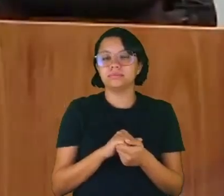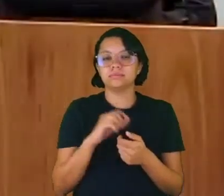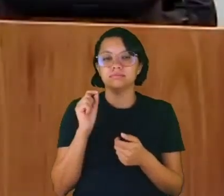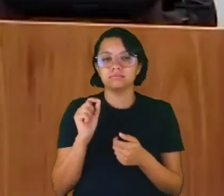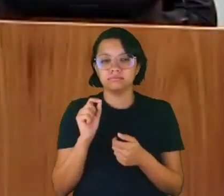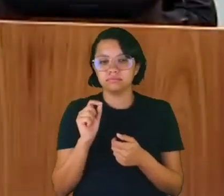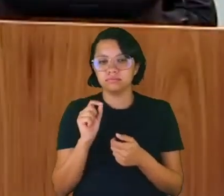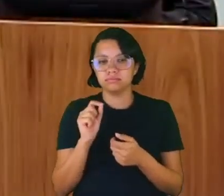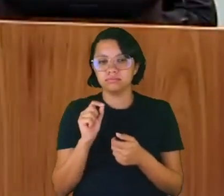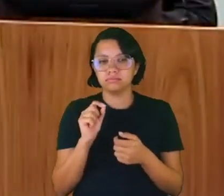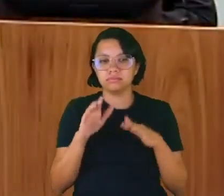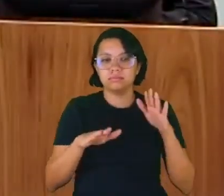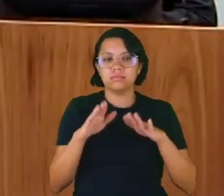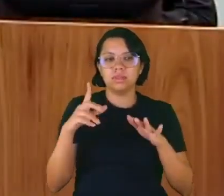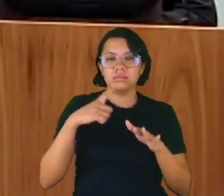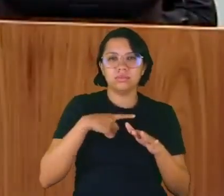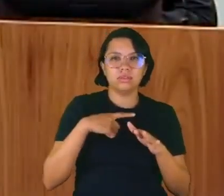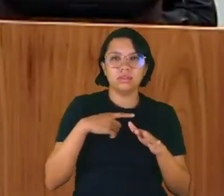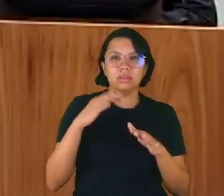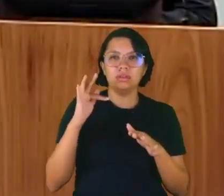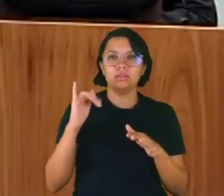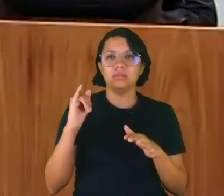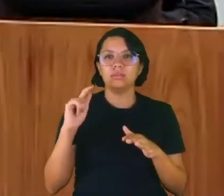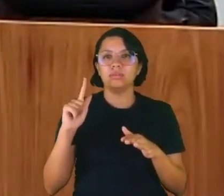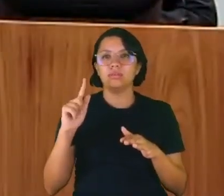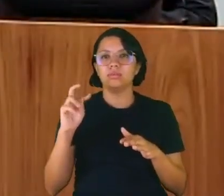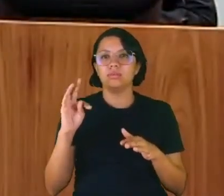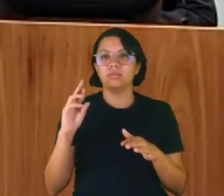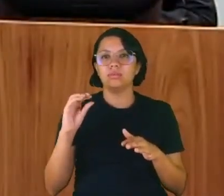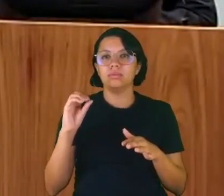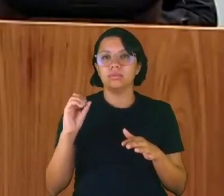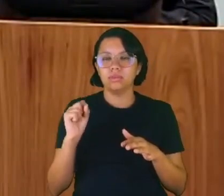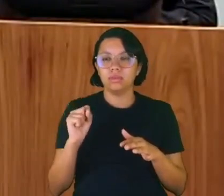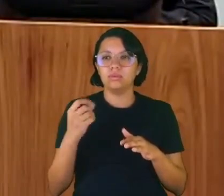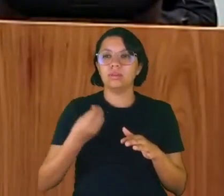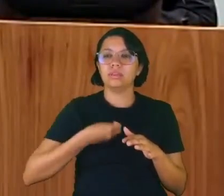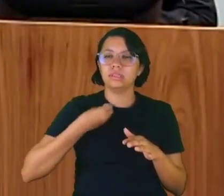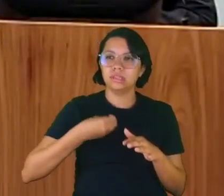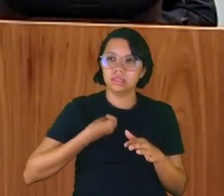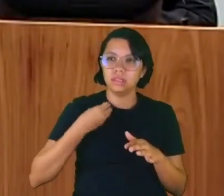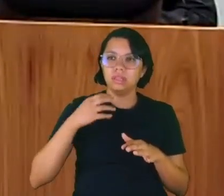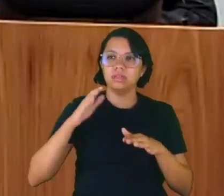que, apesar dos filtros existentes, apesar